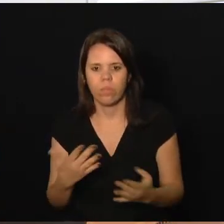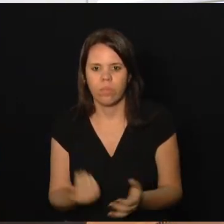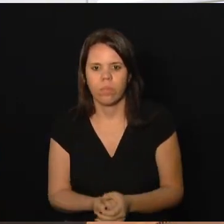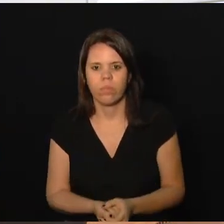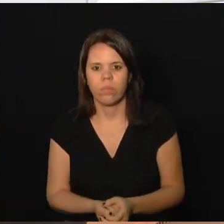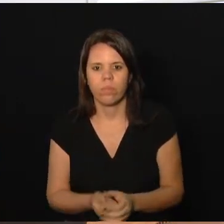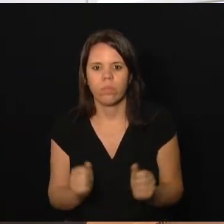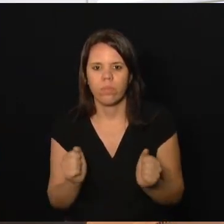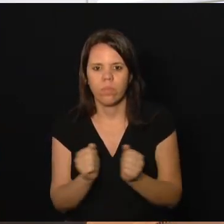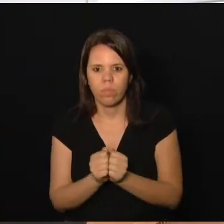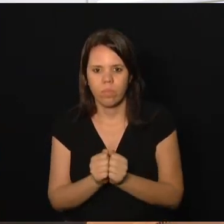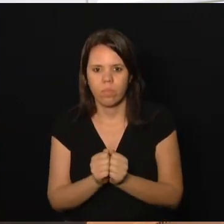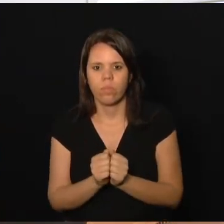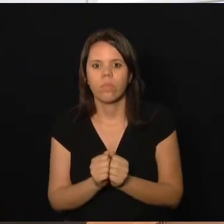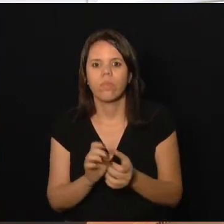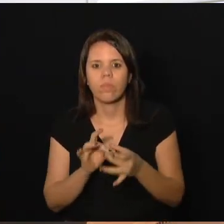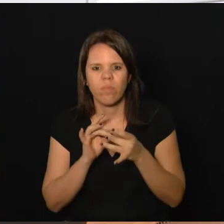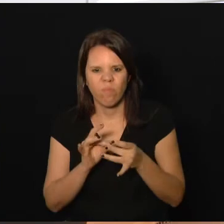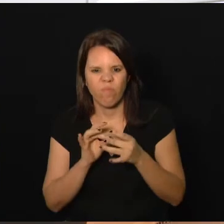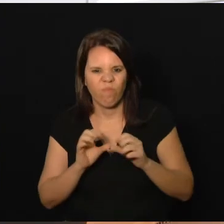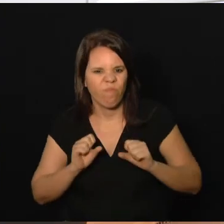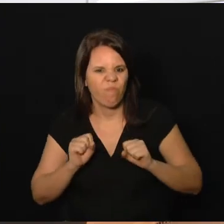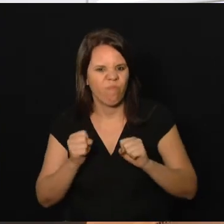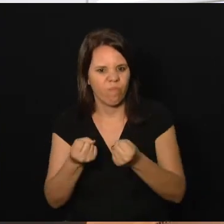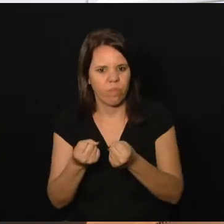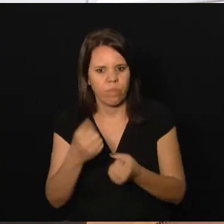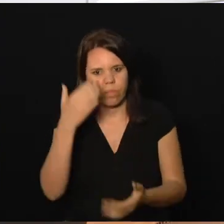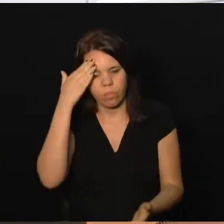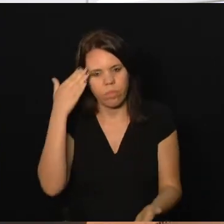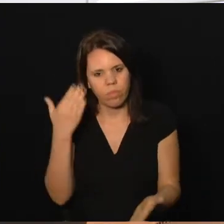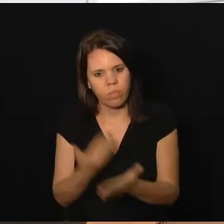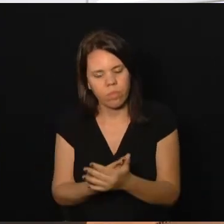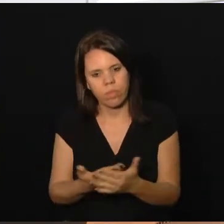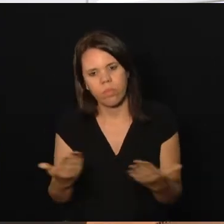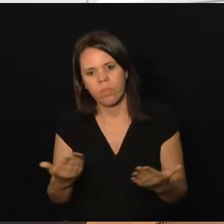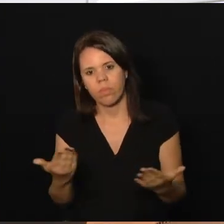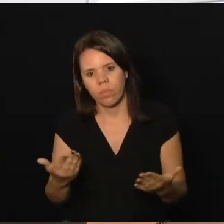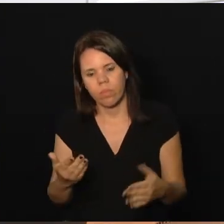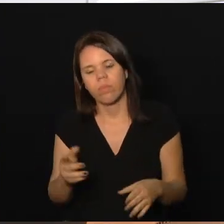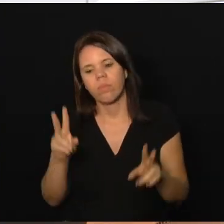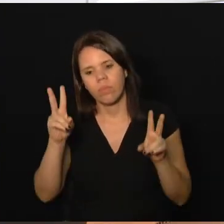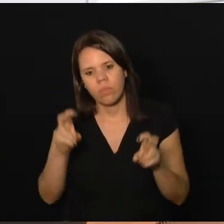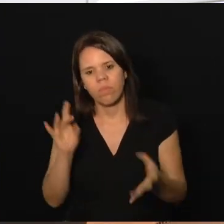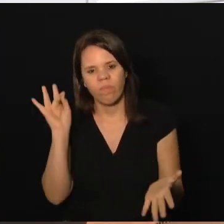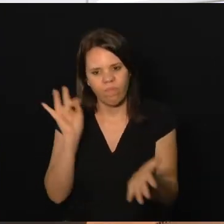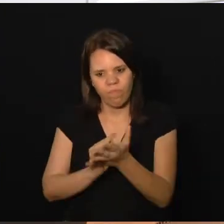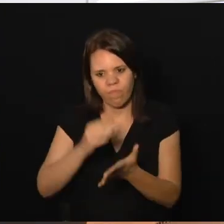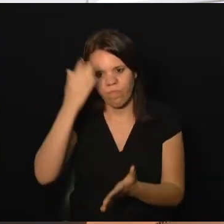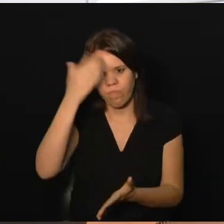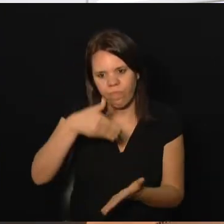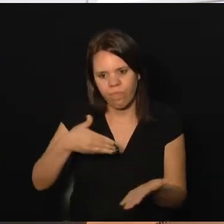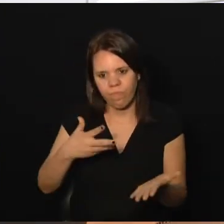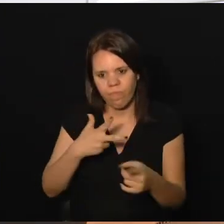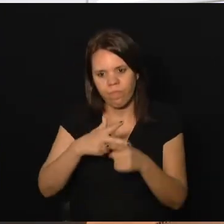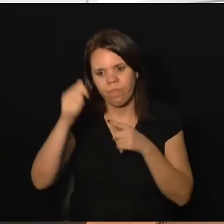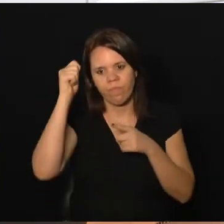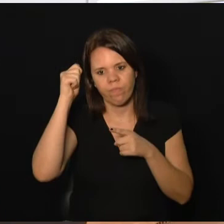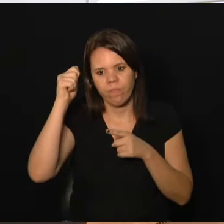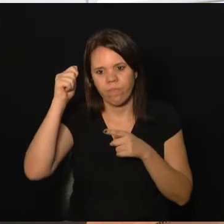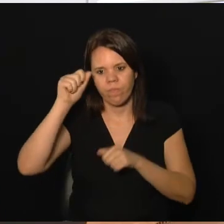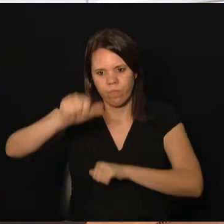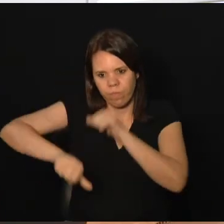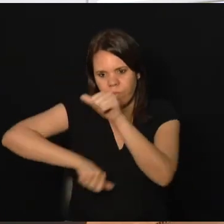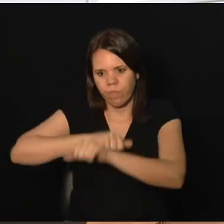Então, juntos, nós somos muito mais fortes. E eu acredito que agora é o tempo da verdade prevalecer, né? Toda mudança